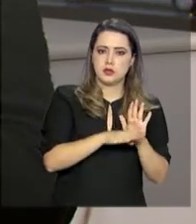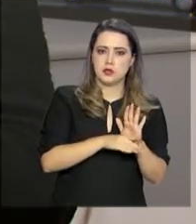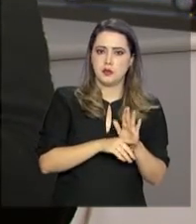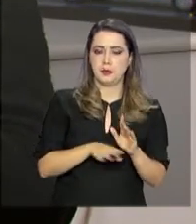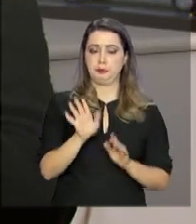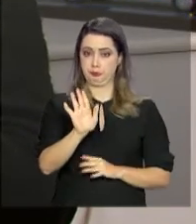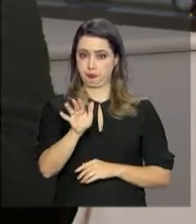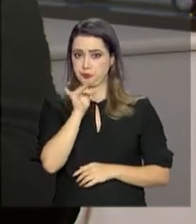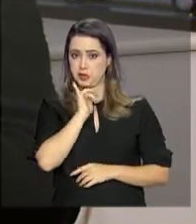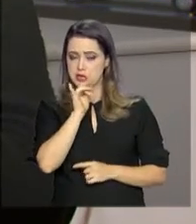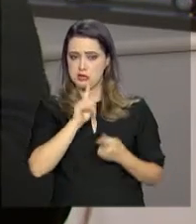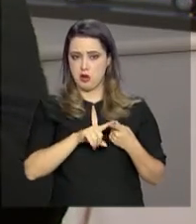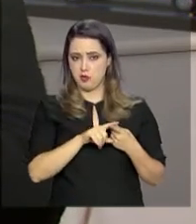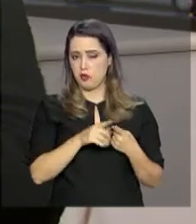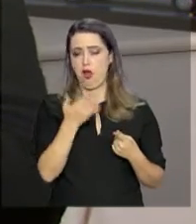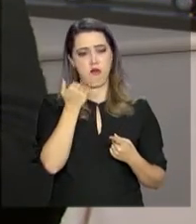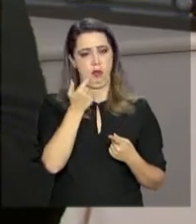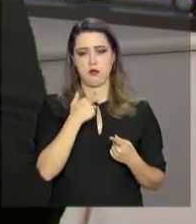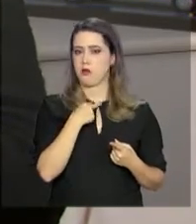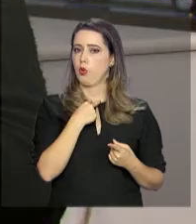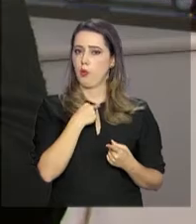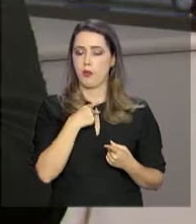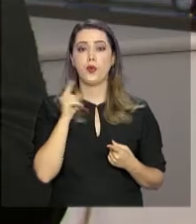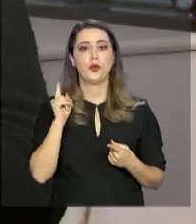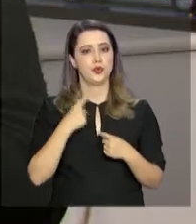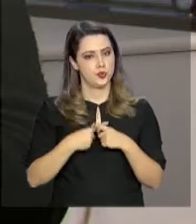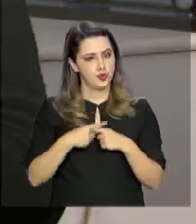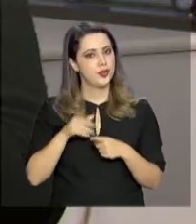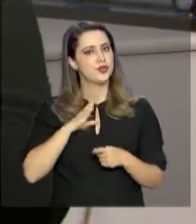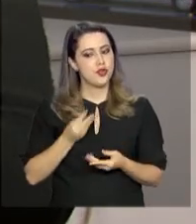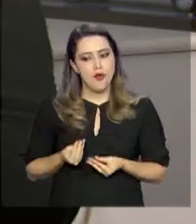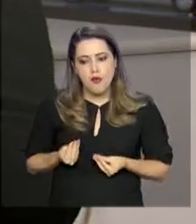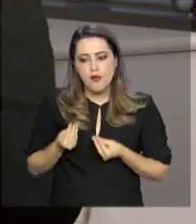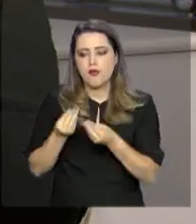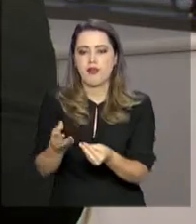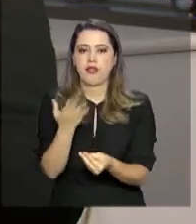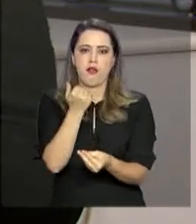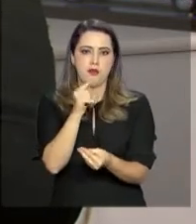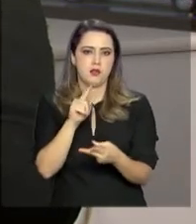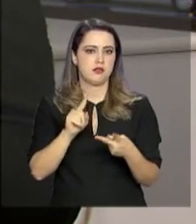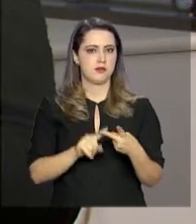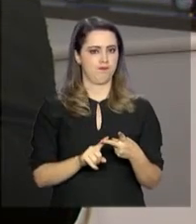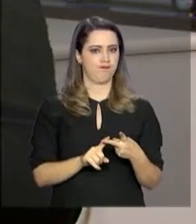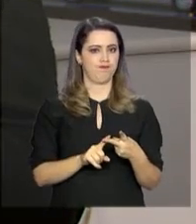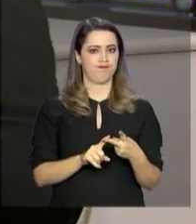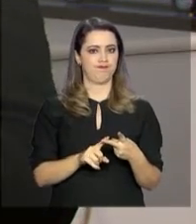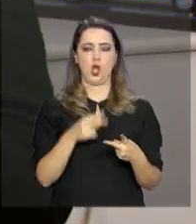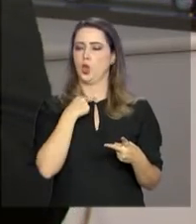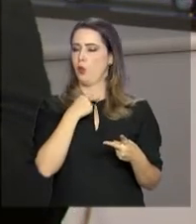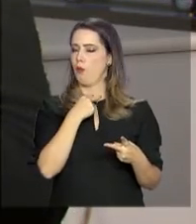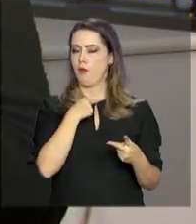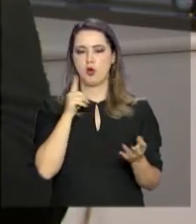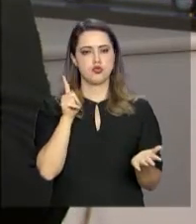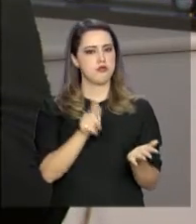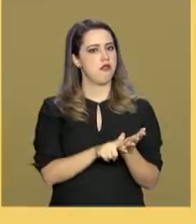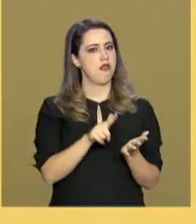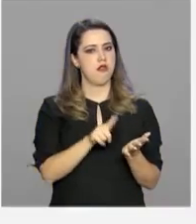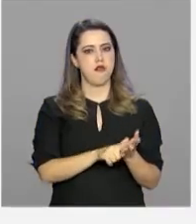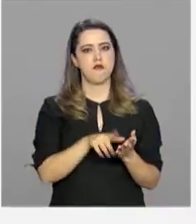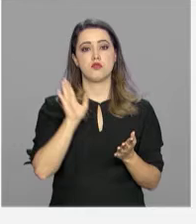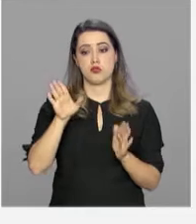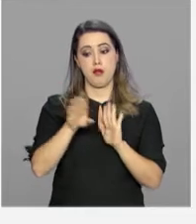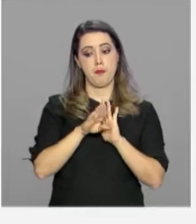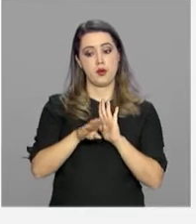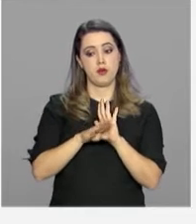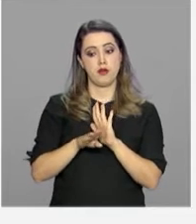alimentação porque a alimentação já tem no programa de alimentação não pode comprar livro nós já temos o problema do livro e